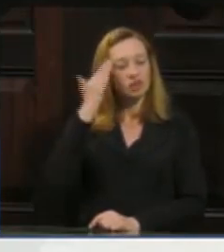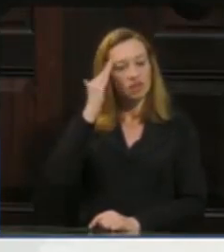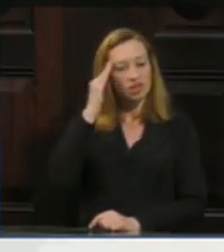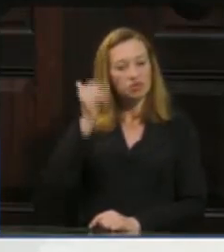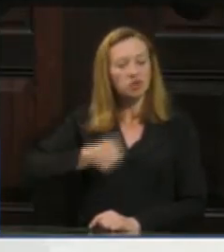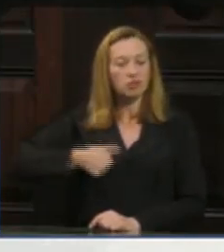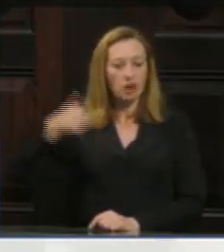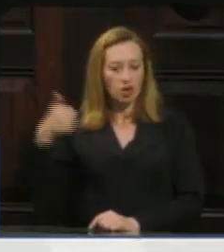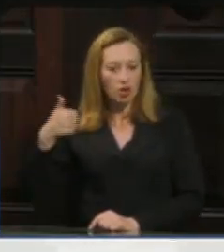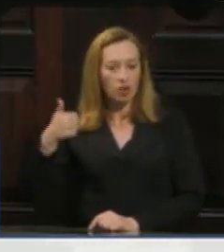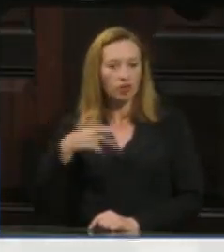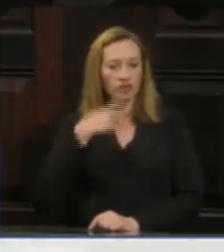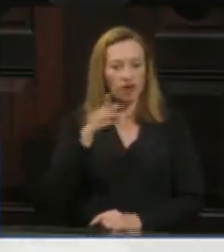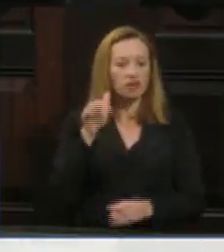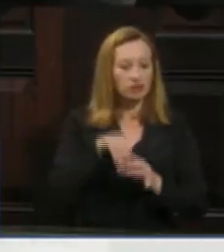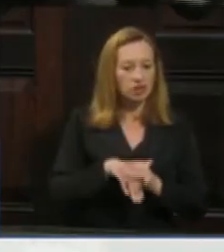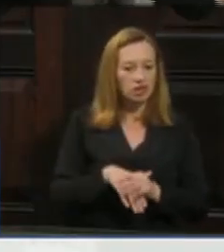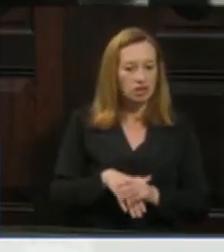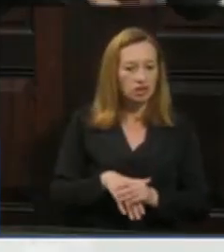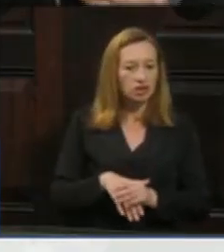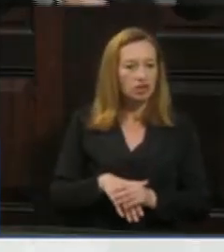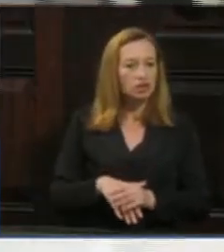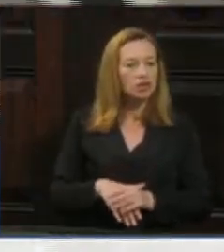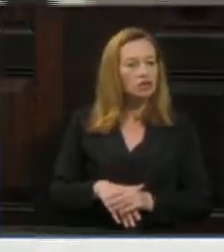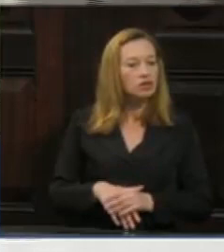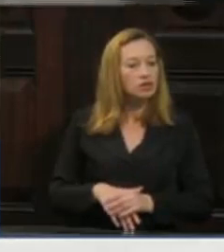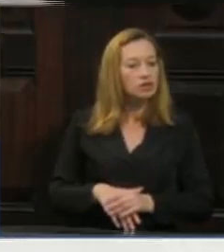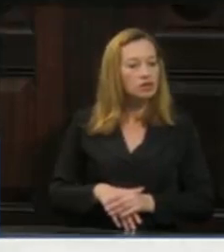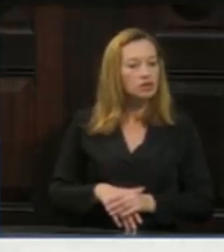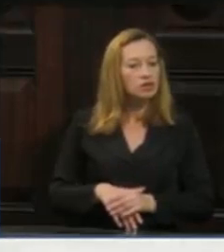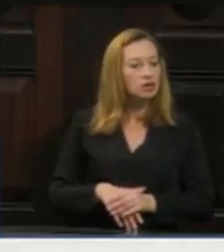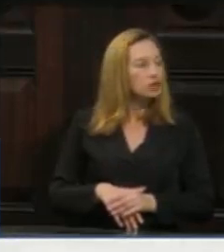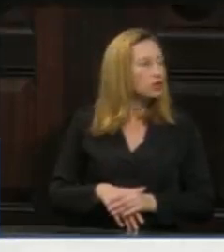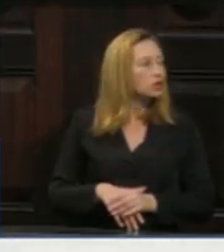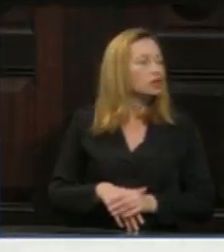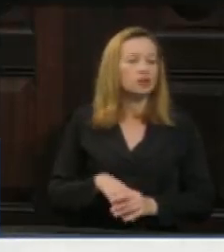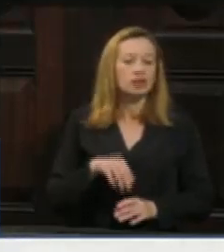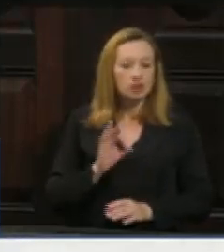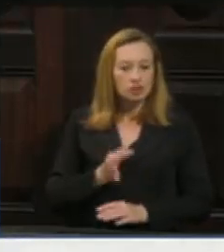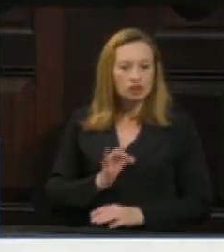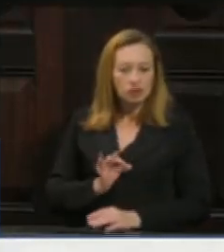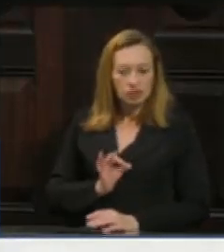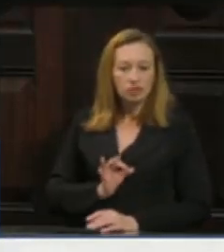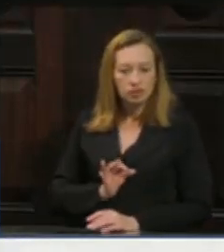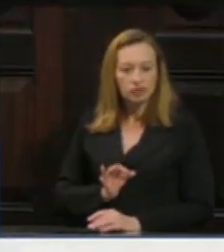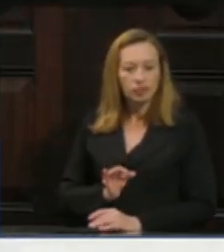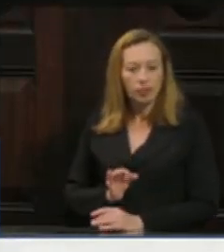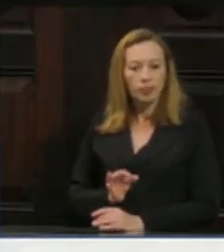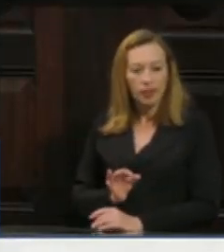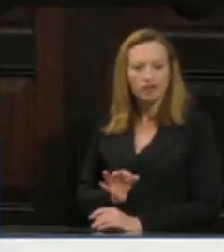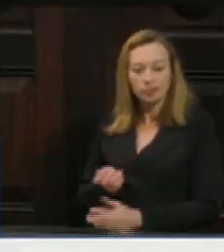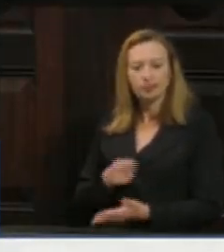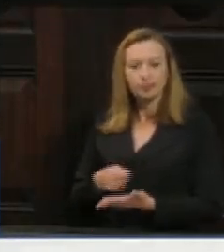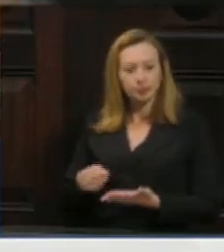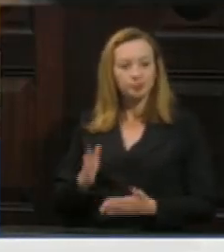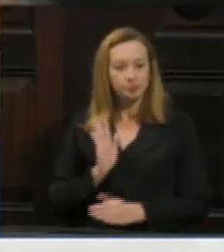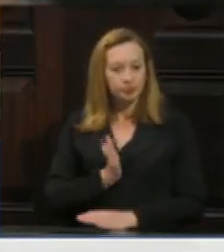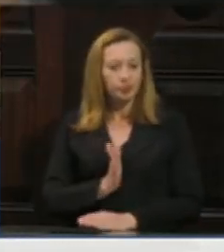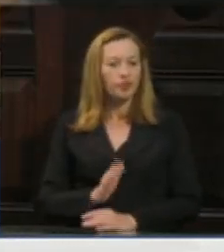a inovação legislativa a partir do espírito jovem. Presidente, Deputado Carlos Mink. Senhor presidente, eu